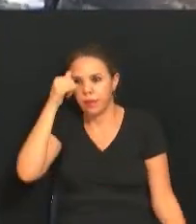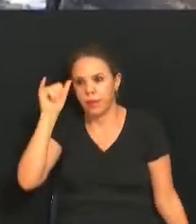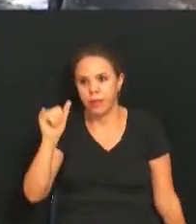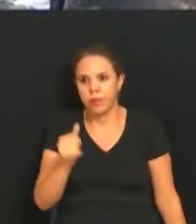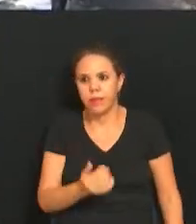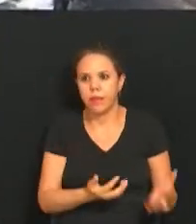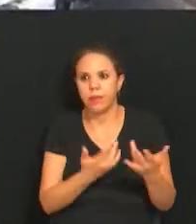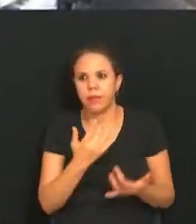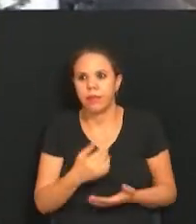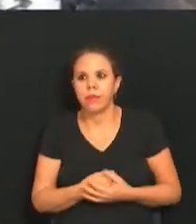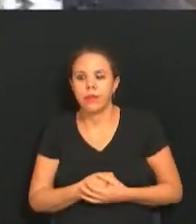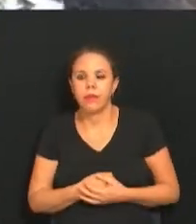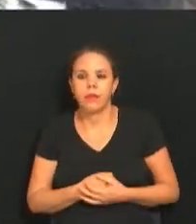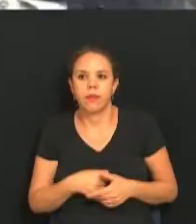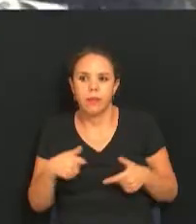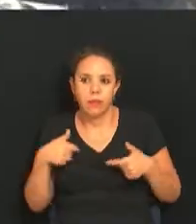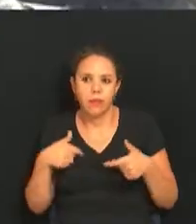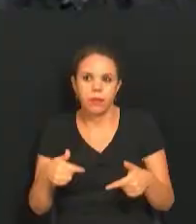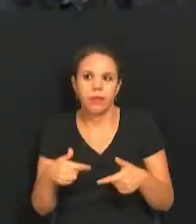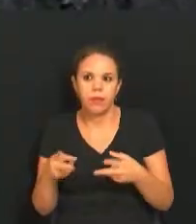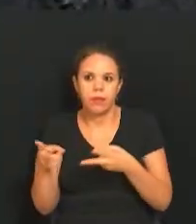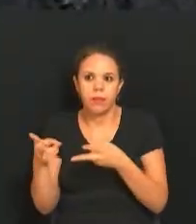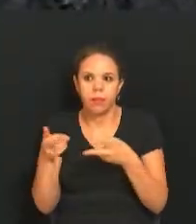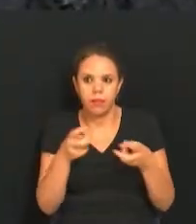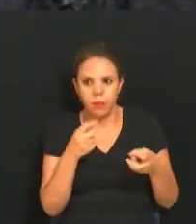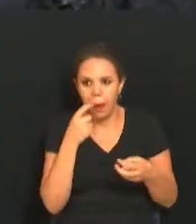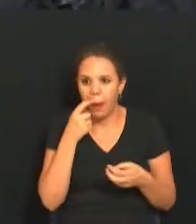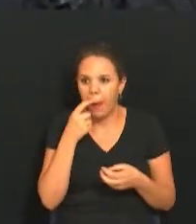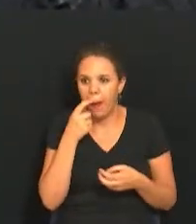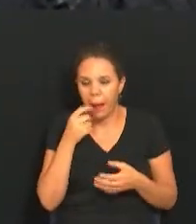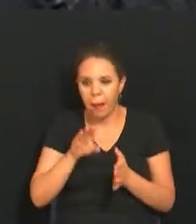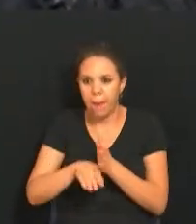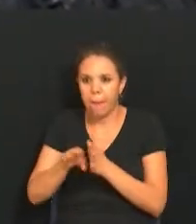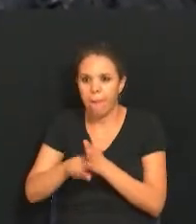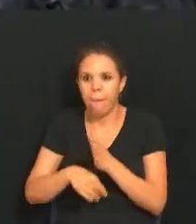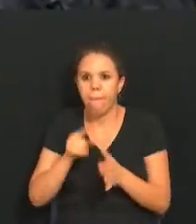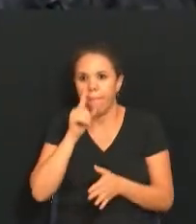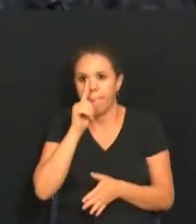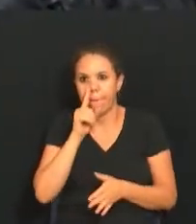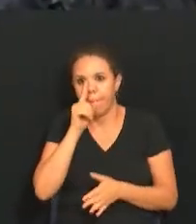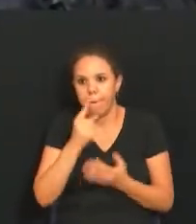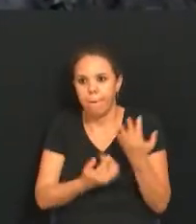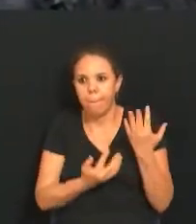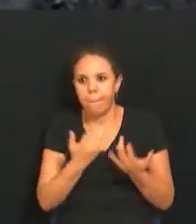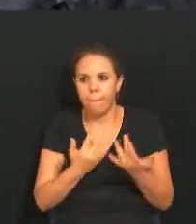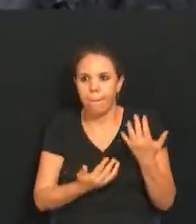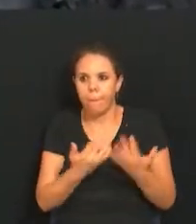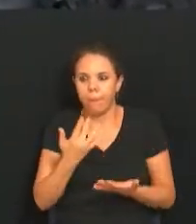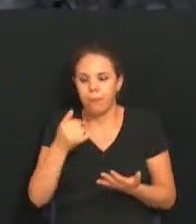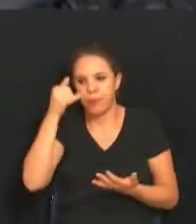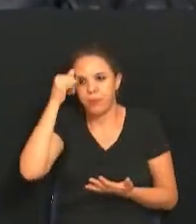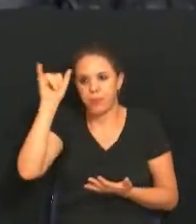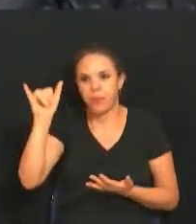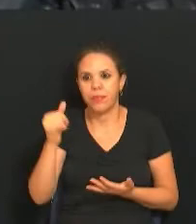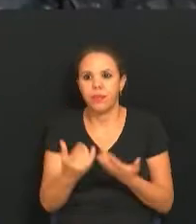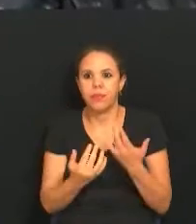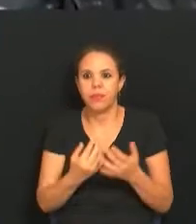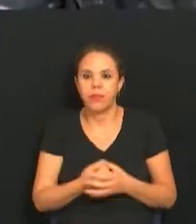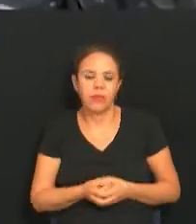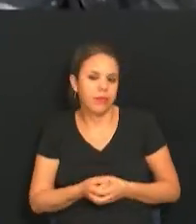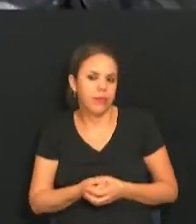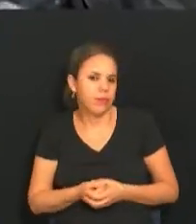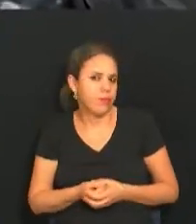incêndios. Eles agem na identificação e na eliminação de riscos de incêndios e no combate ao fogo. E